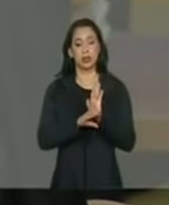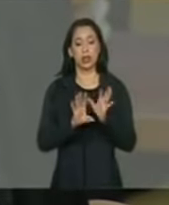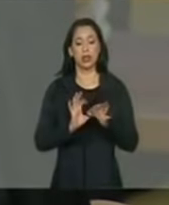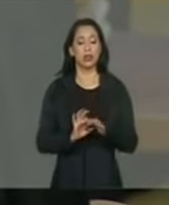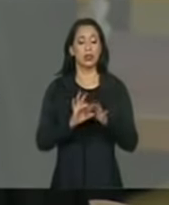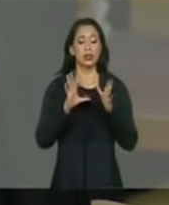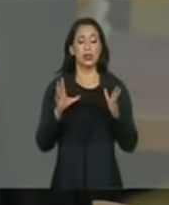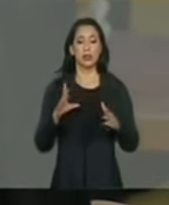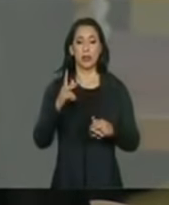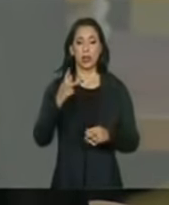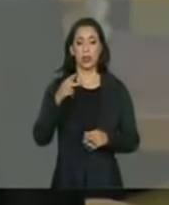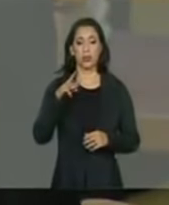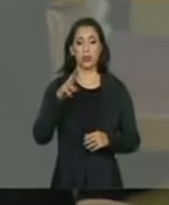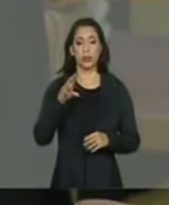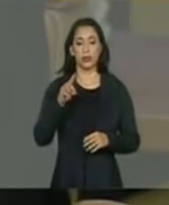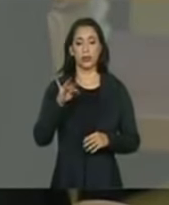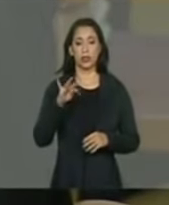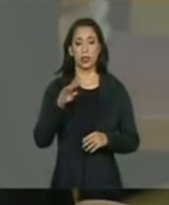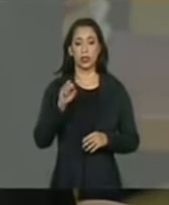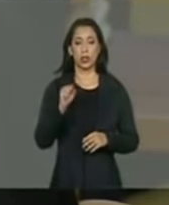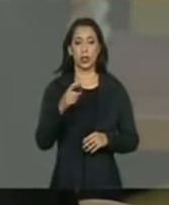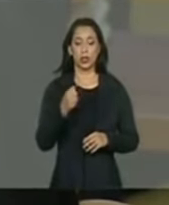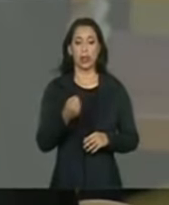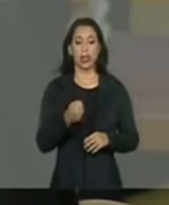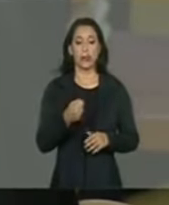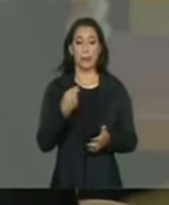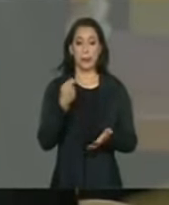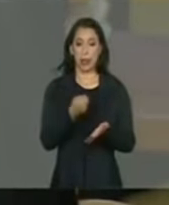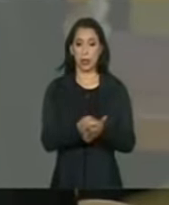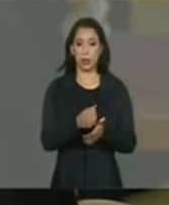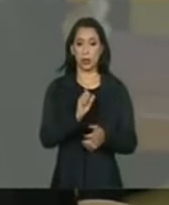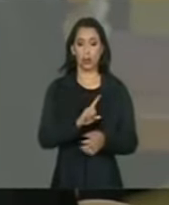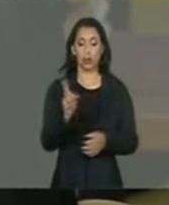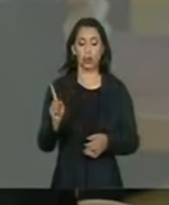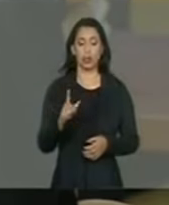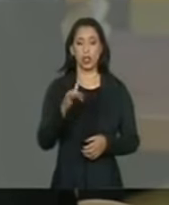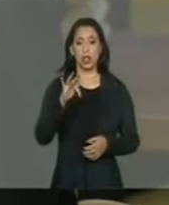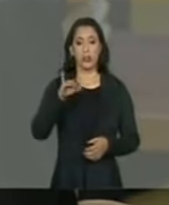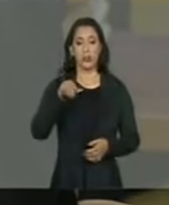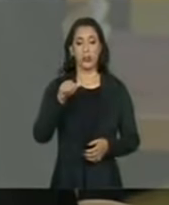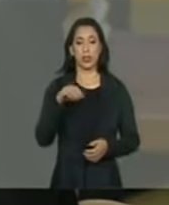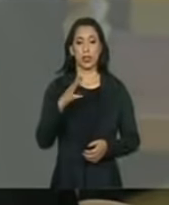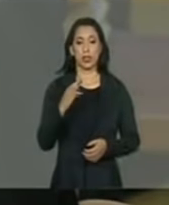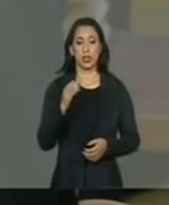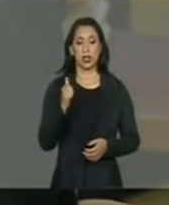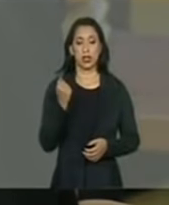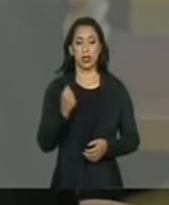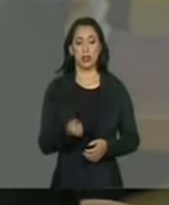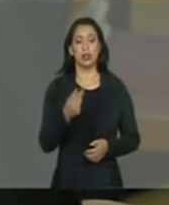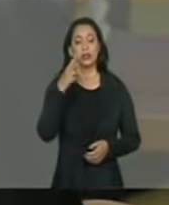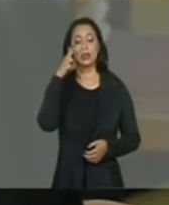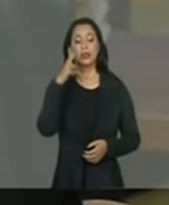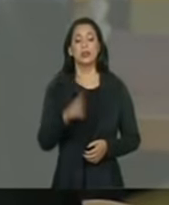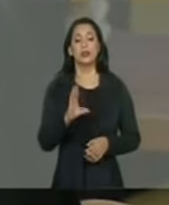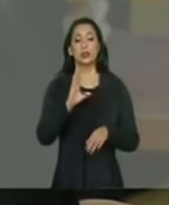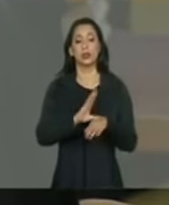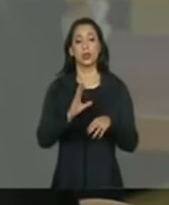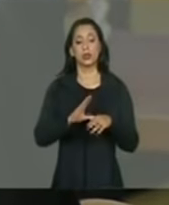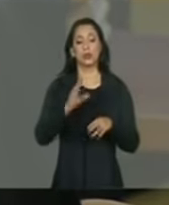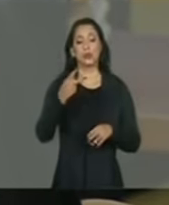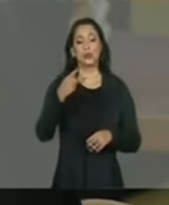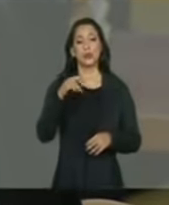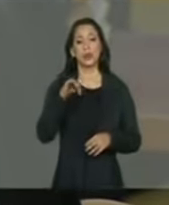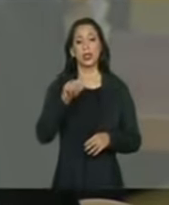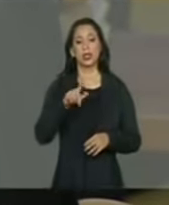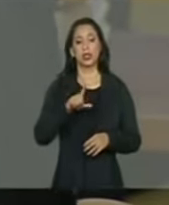provisória com ou sem fiança busca desse modo superar as distorções produzidas no código de processo penal com